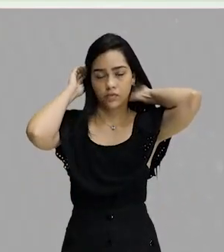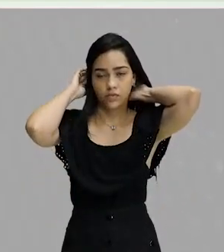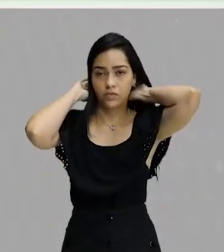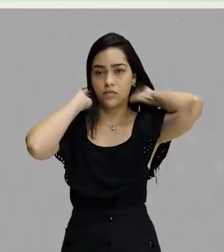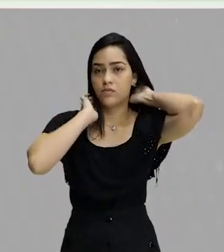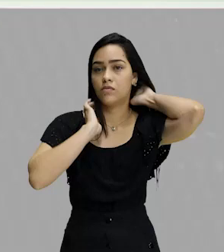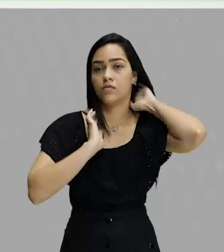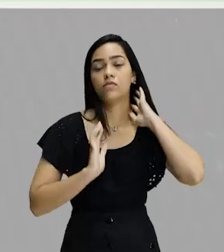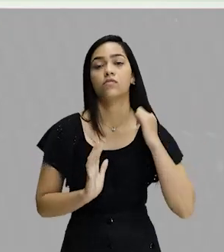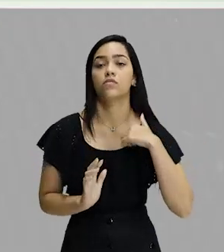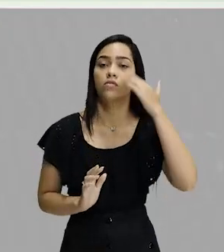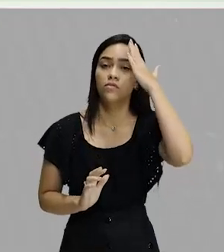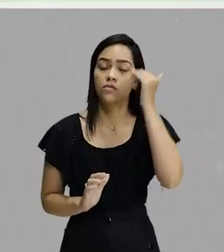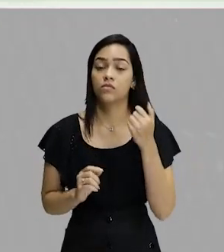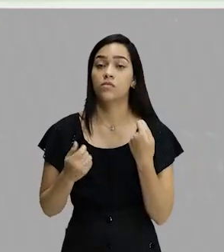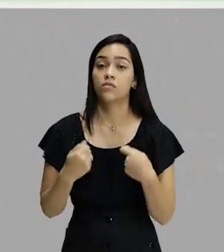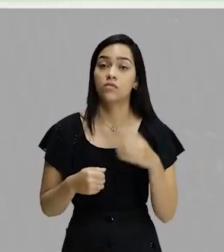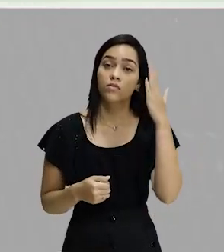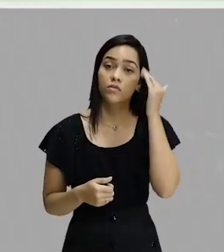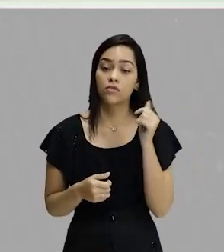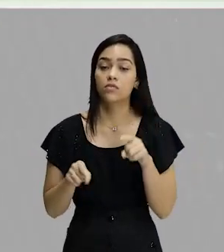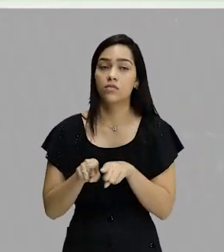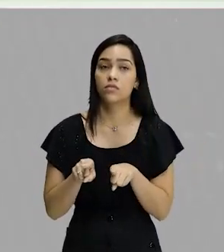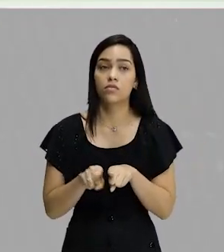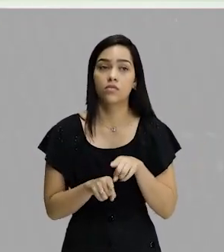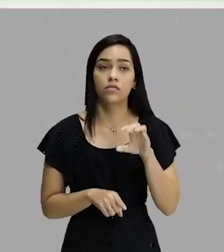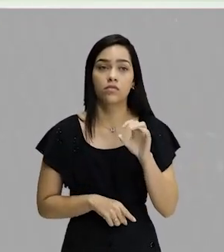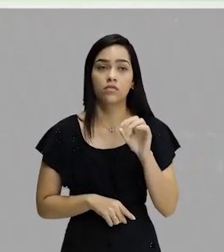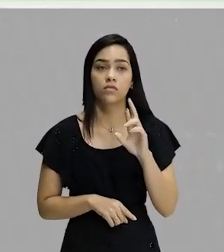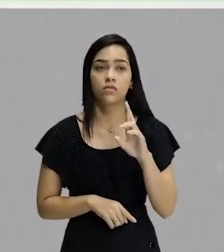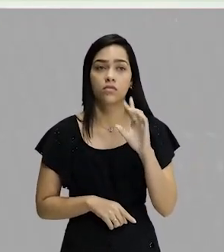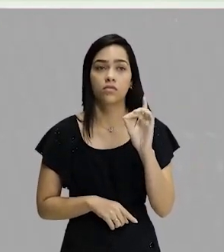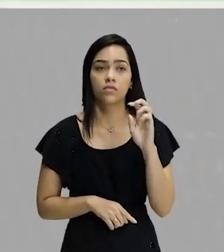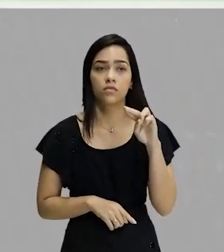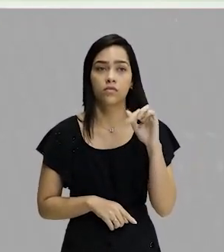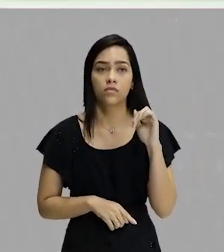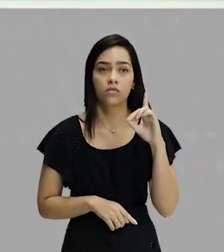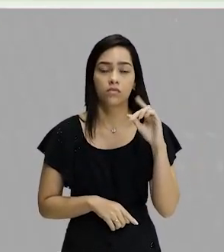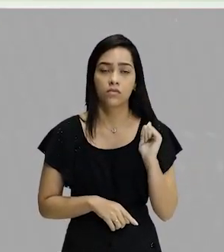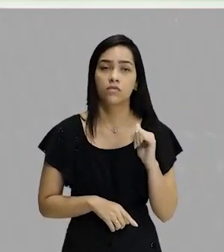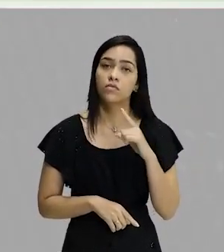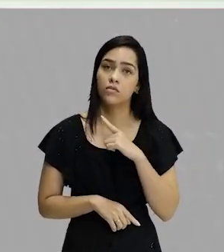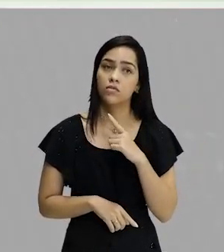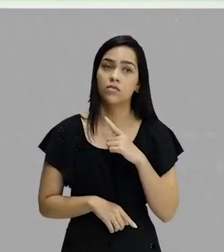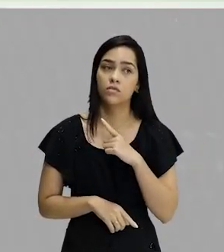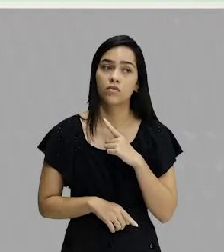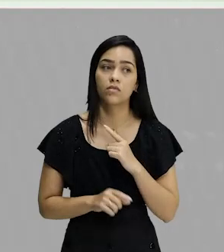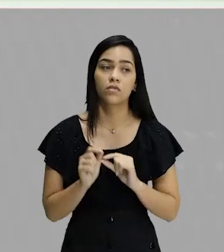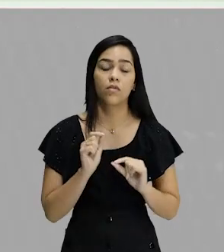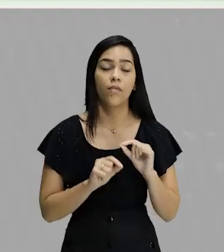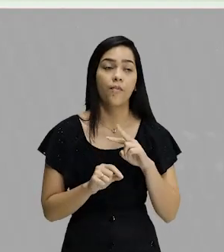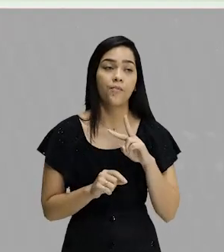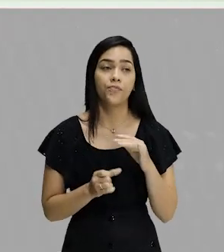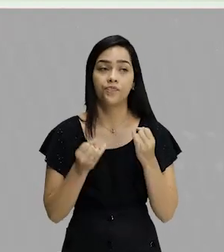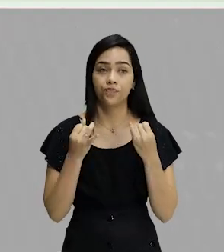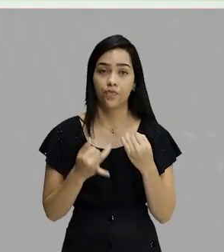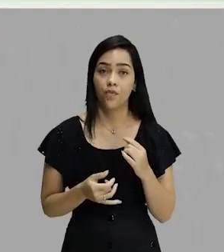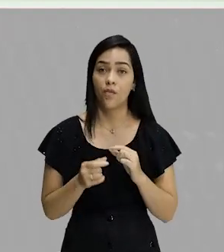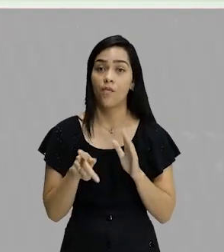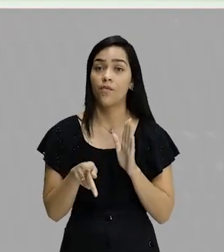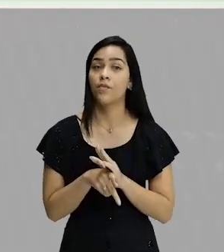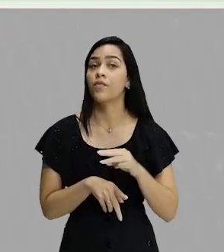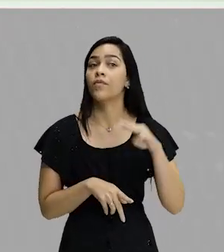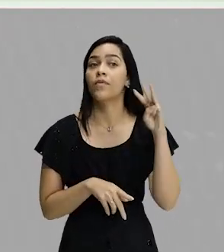me saber esse ponto, eu preciso saber da ordenada. Tá? Cada ponto é uma abscissa e uma ordenada. Então, ele fala que é o ponto